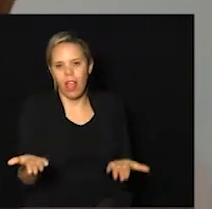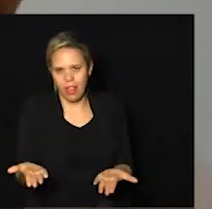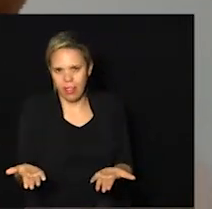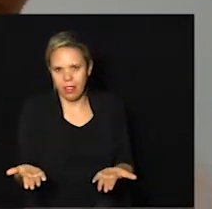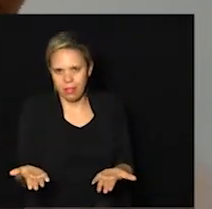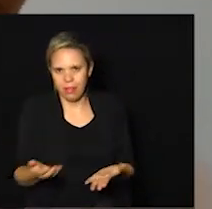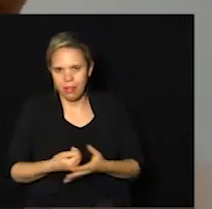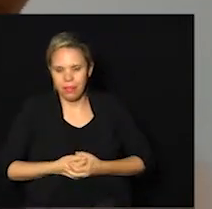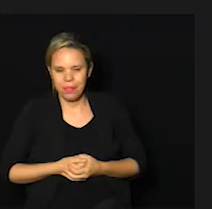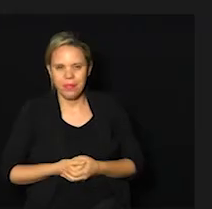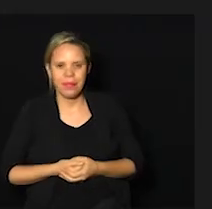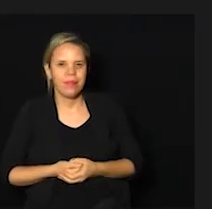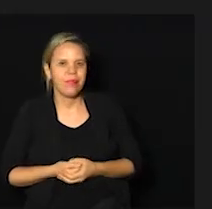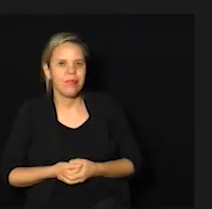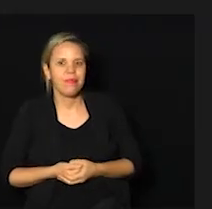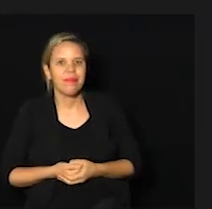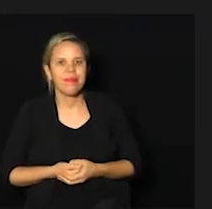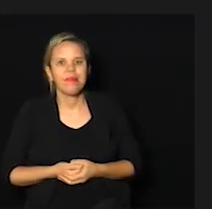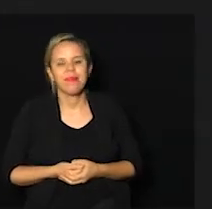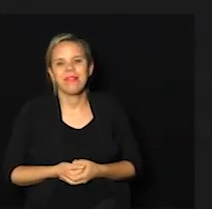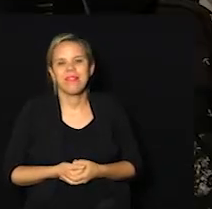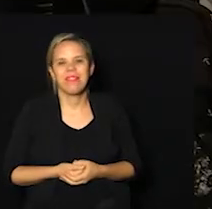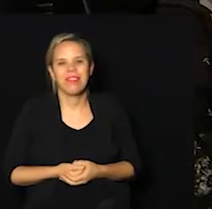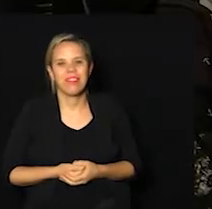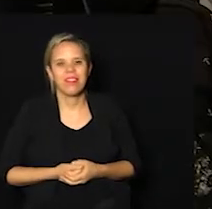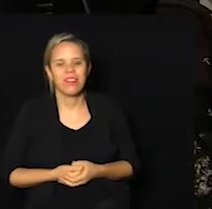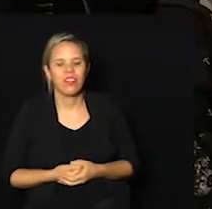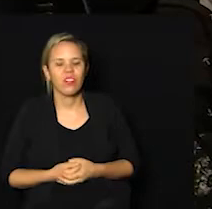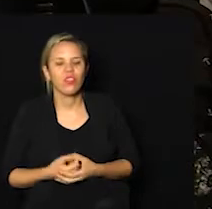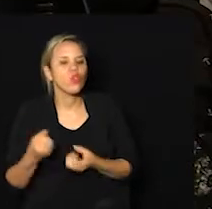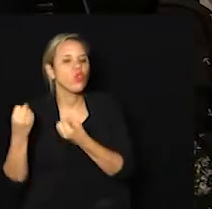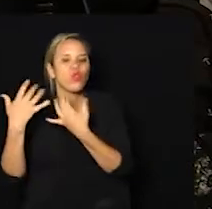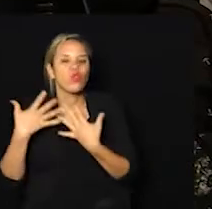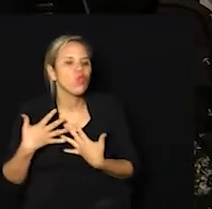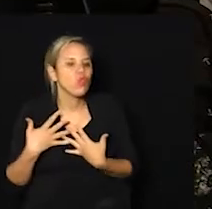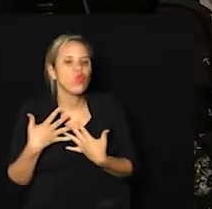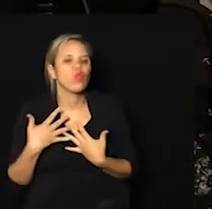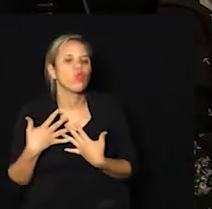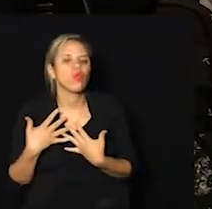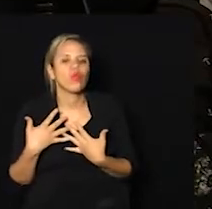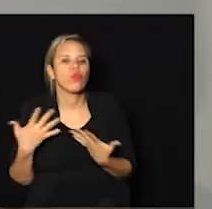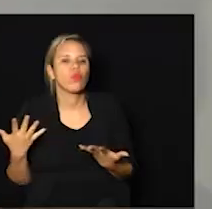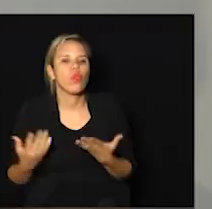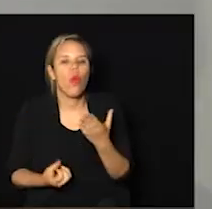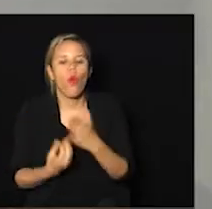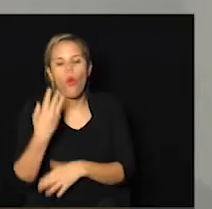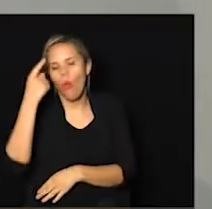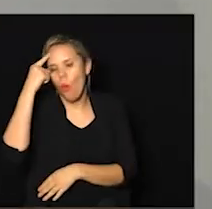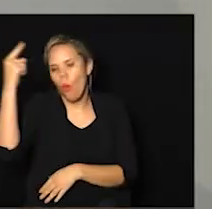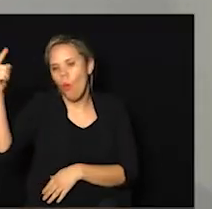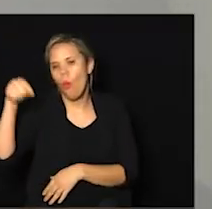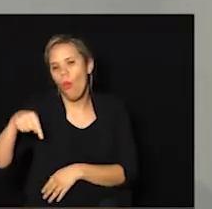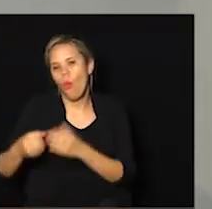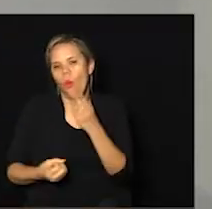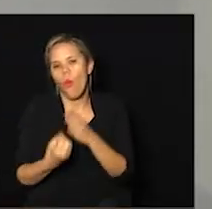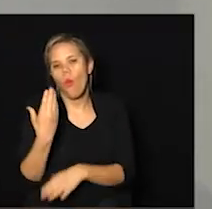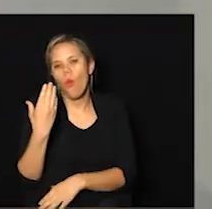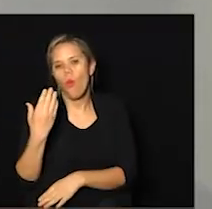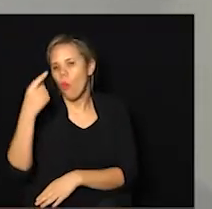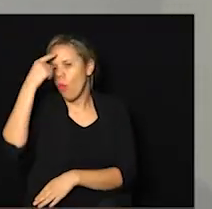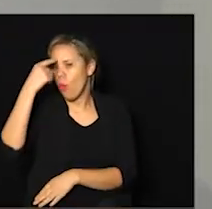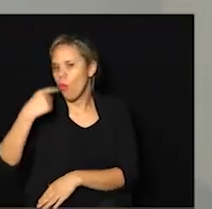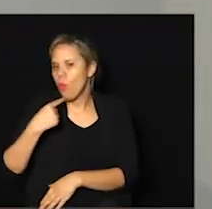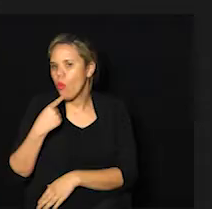aí, né, Aline? É isso aí. Conta pra gente, então, como é que surgiu a ideia da criação desse